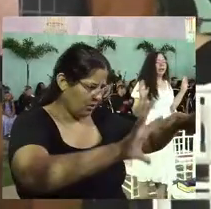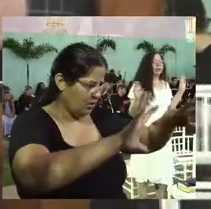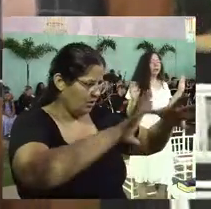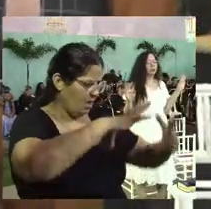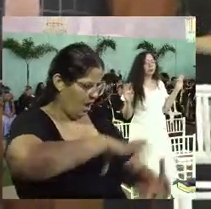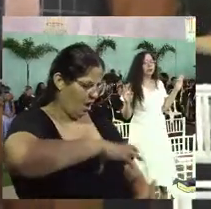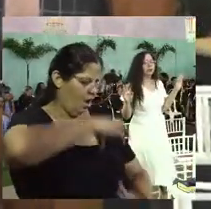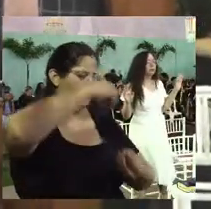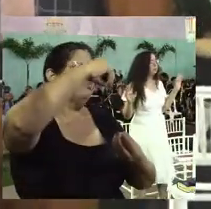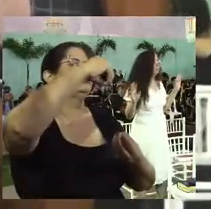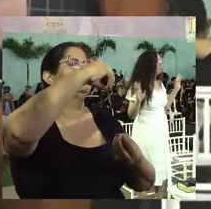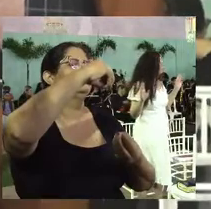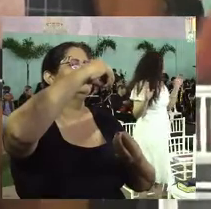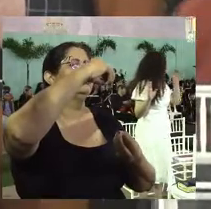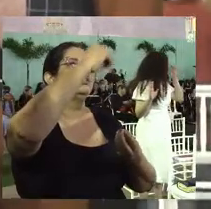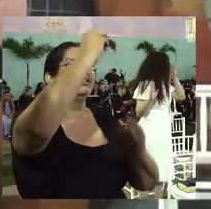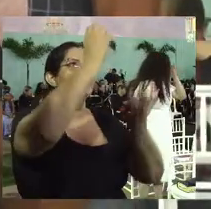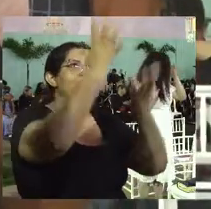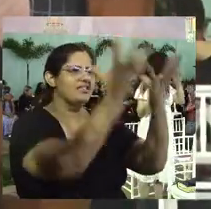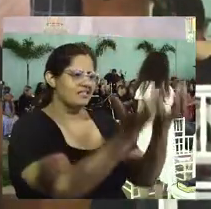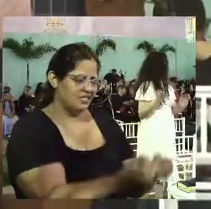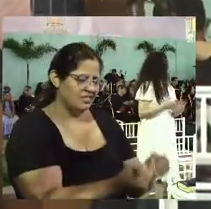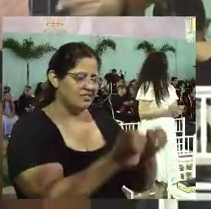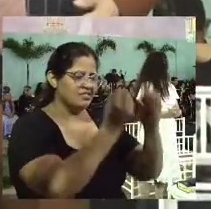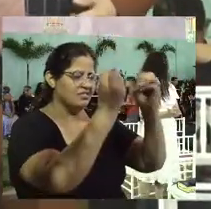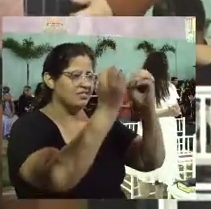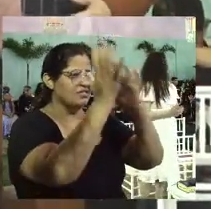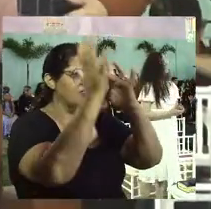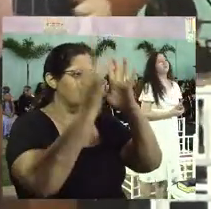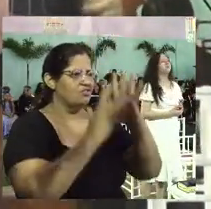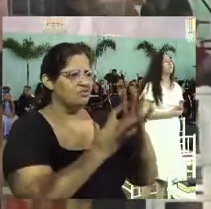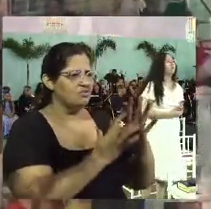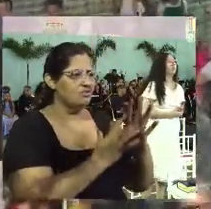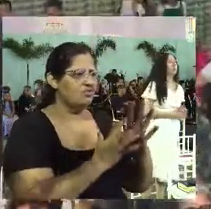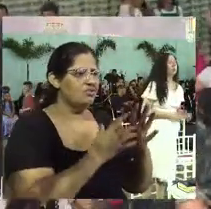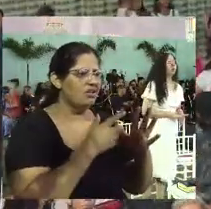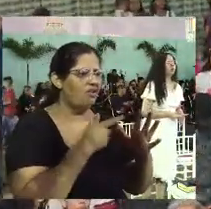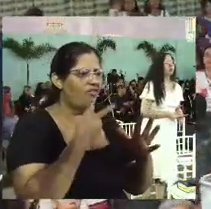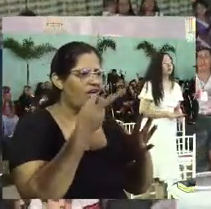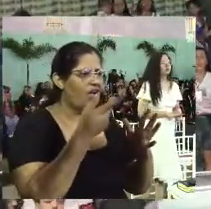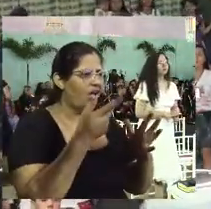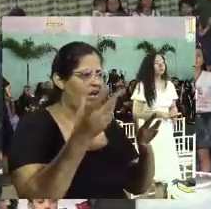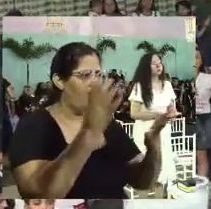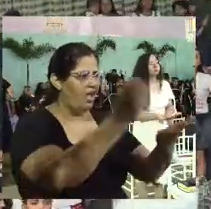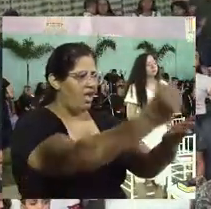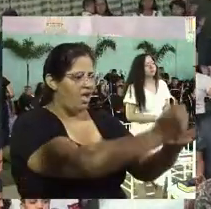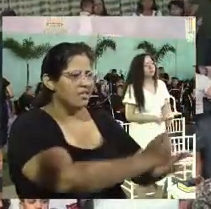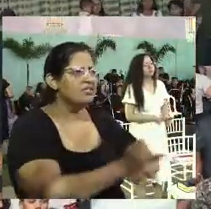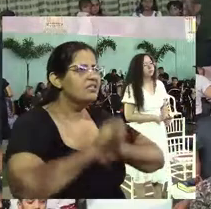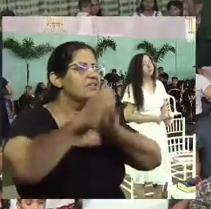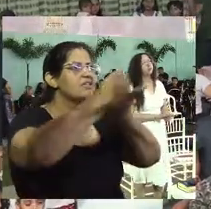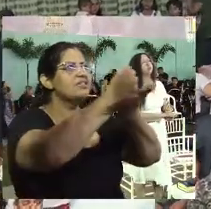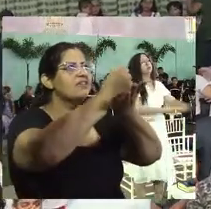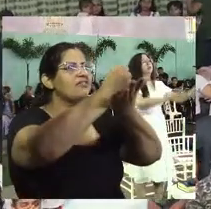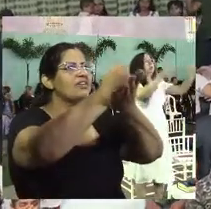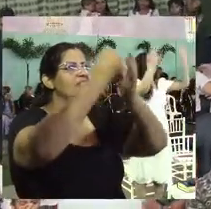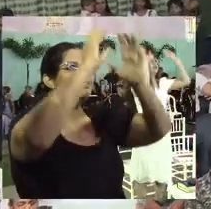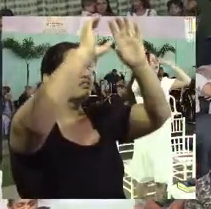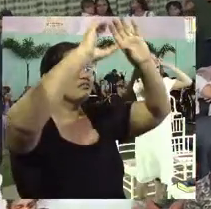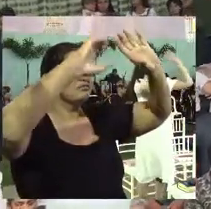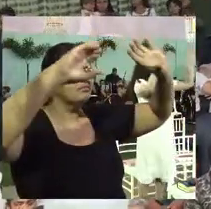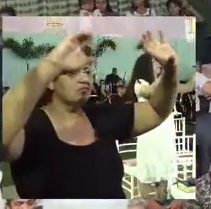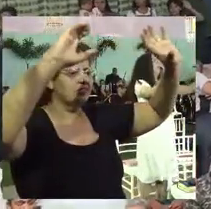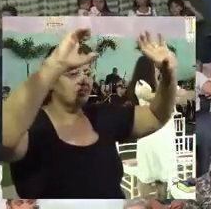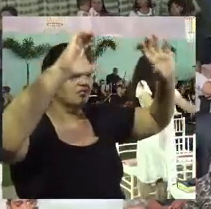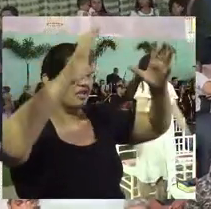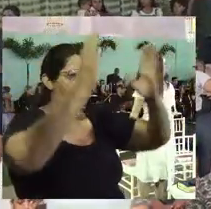salta em nome de Jesus Cristo eu declaro a salvação junto com o pastor André de todo esse povo em nome de Jesus a